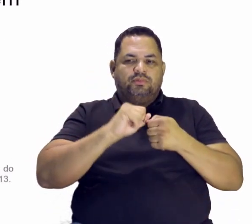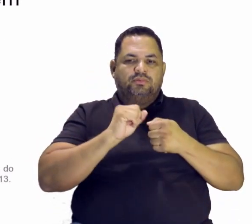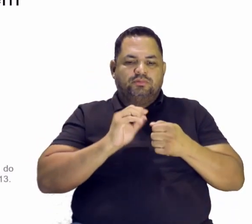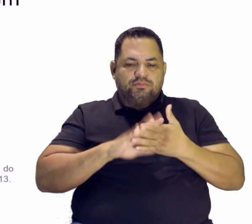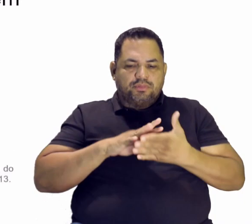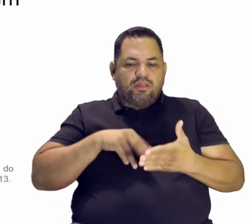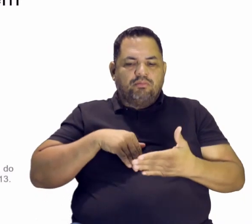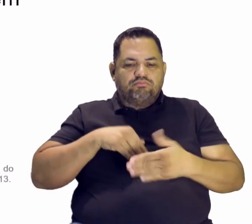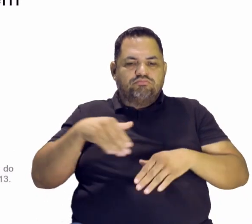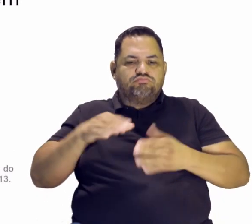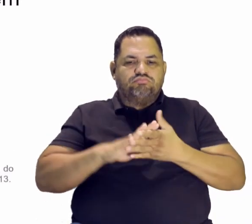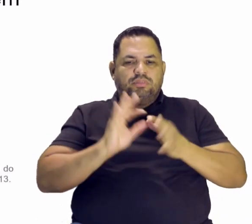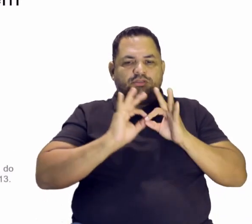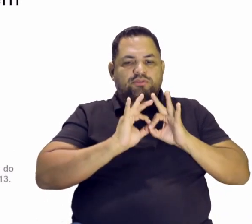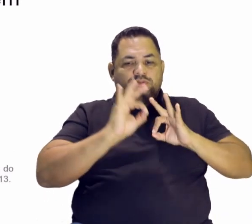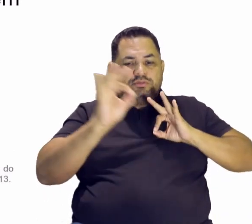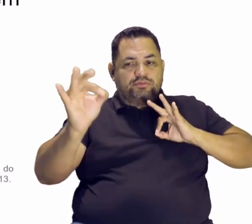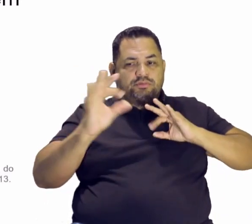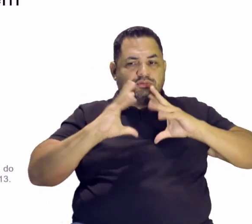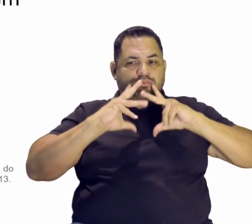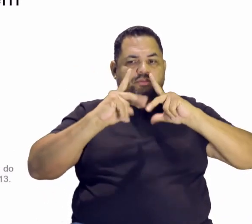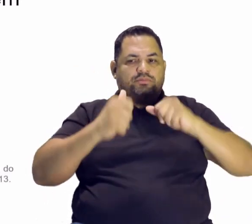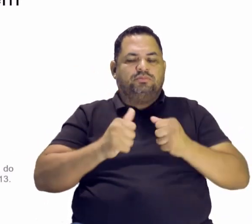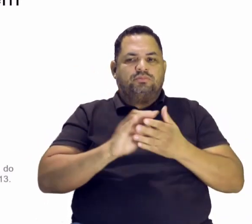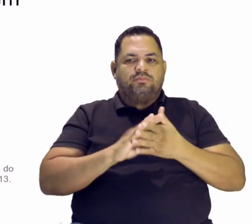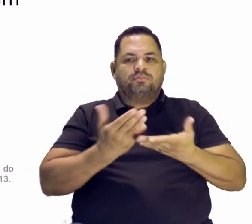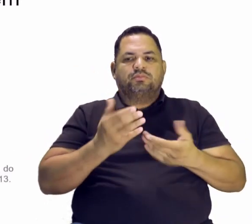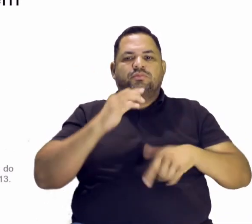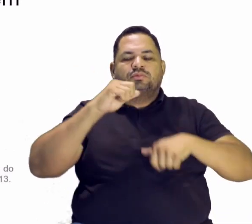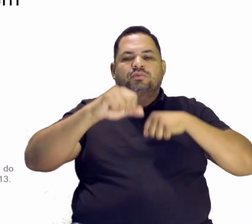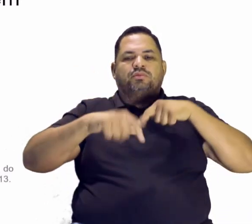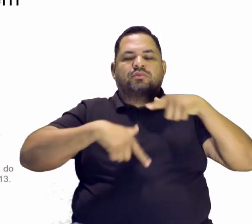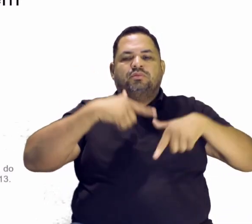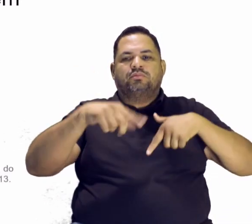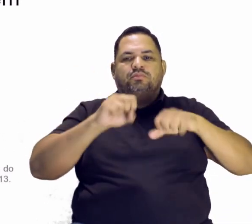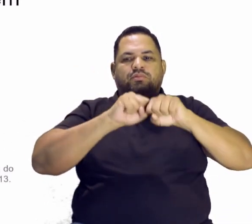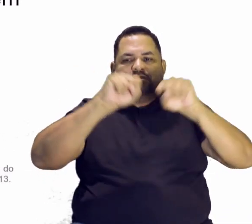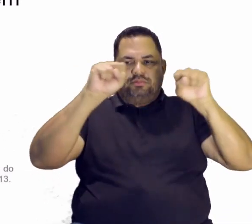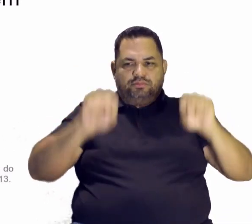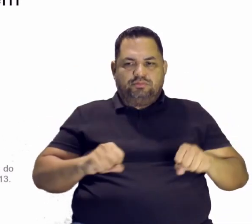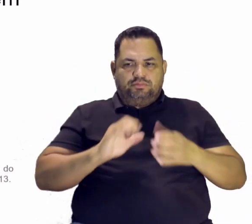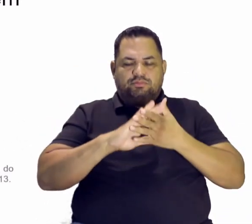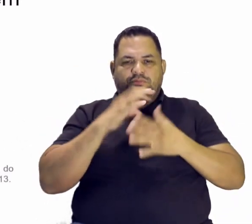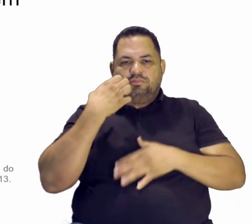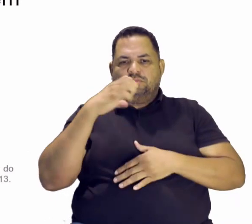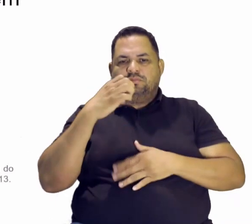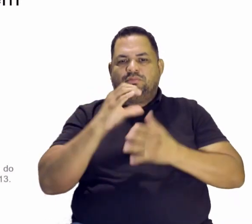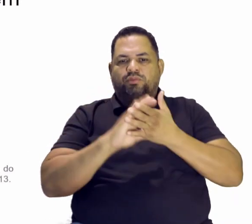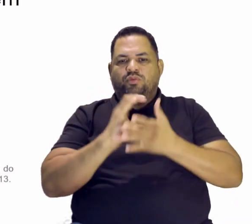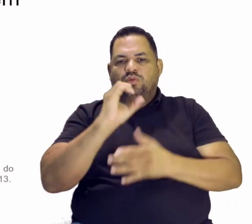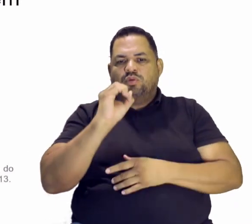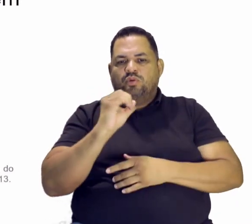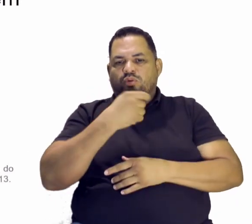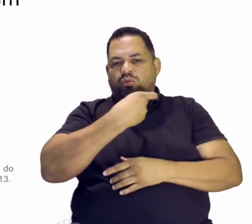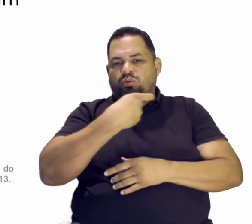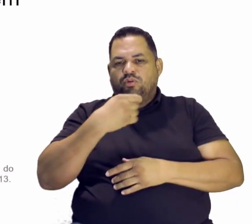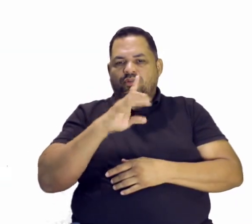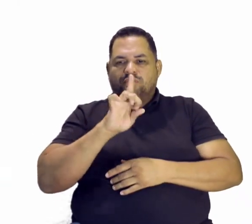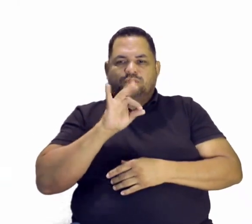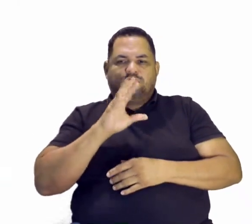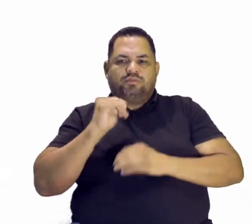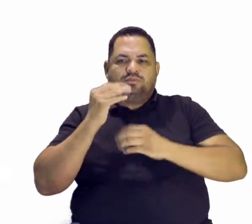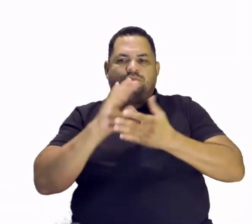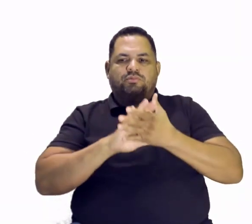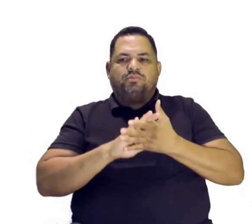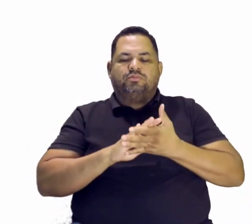por exemplo. E aí eu vou ativar o sistema de energia oxidativo lá na queima lá do carboidrato e das